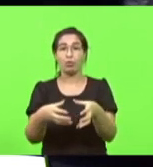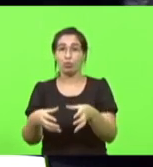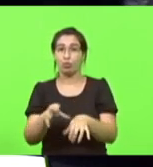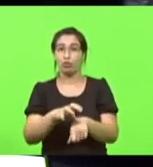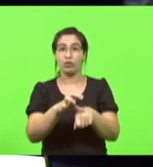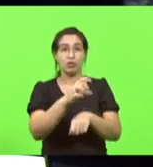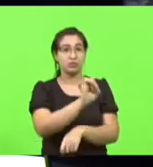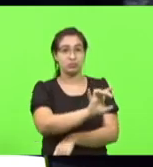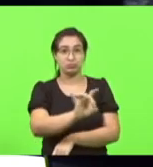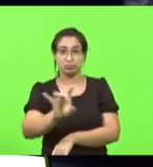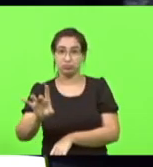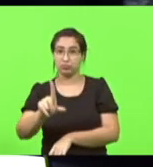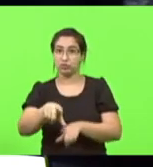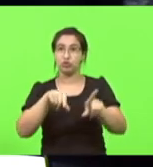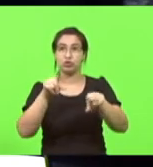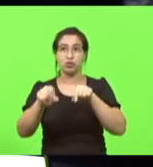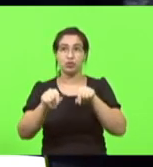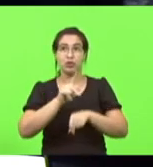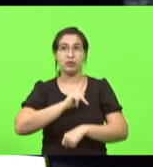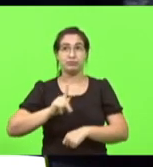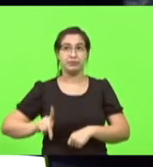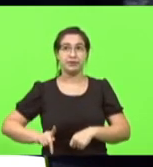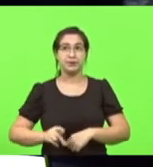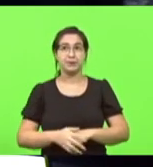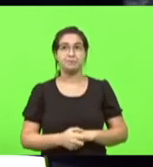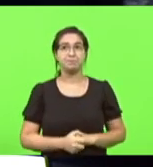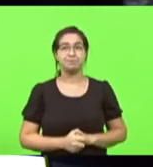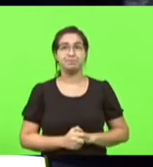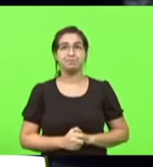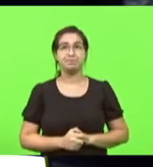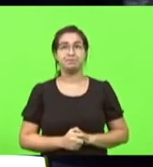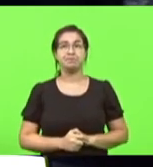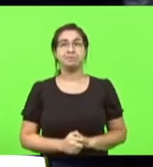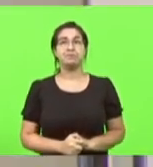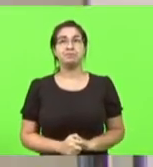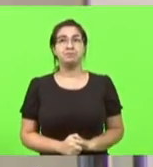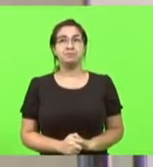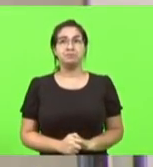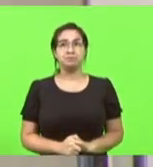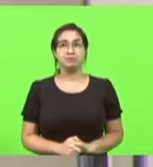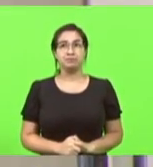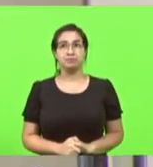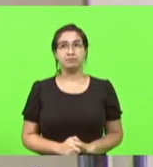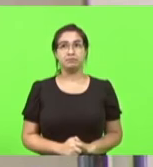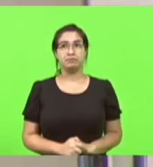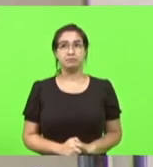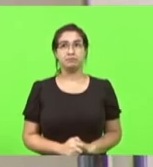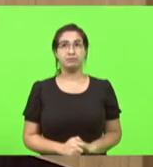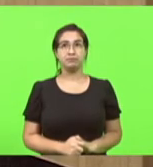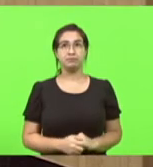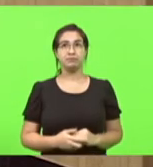para a escolha da presidência. Obrigada, presidente. Com a palavra o líder do governo, deputado José Milton.